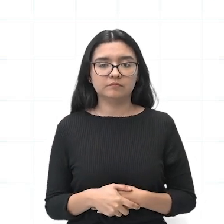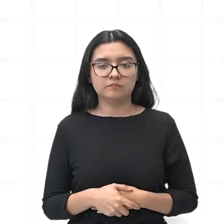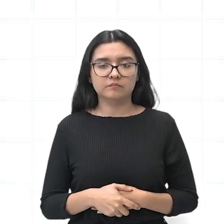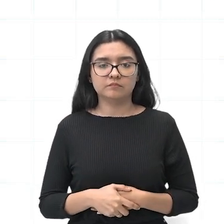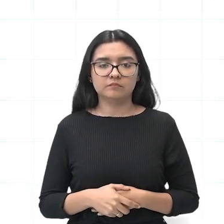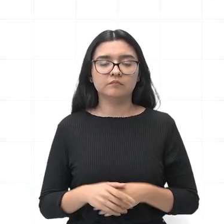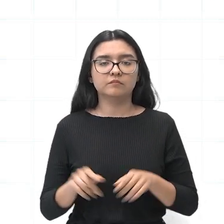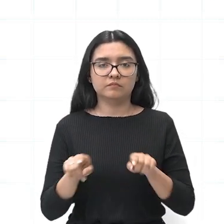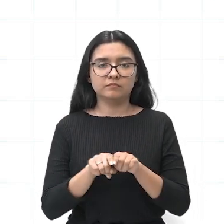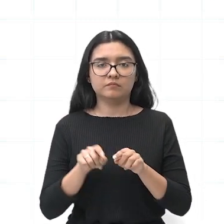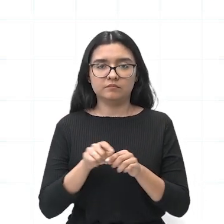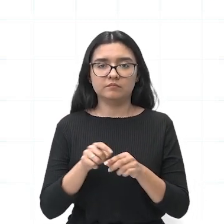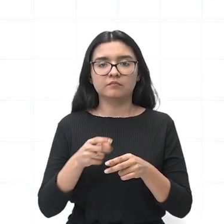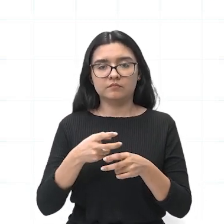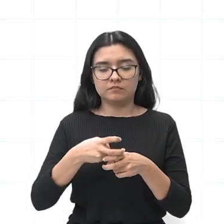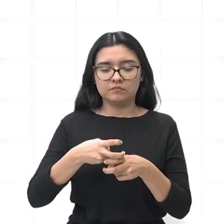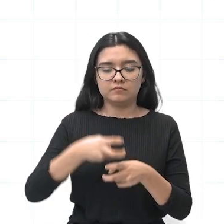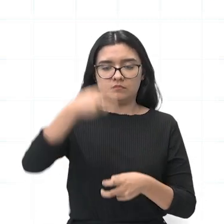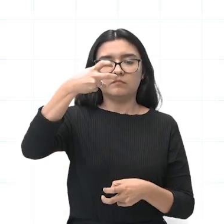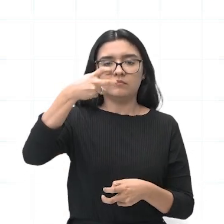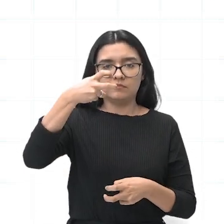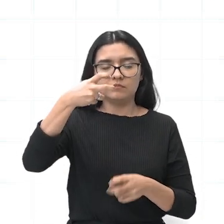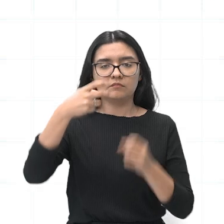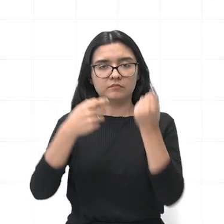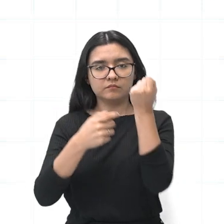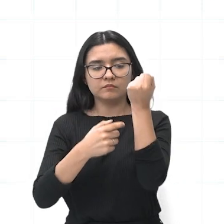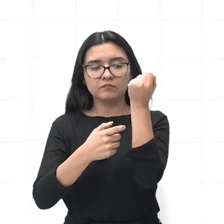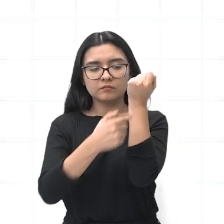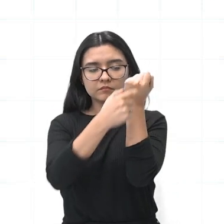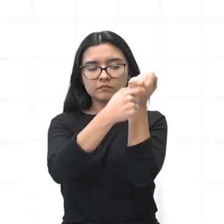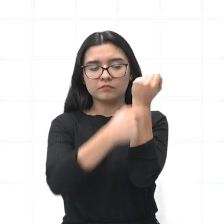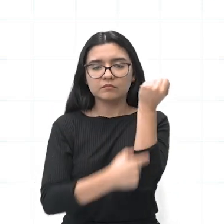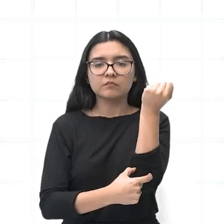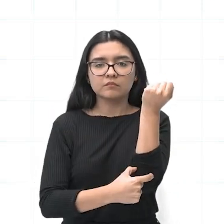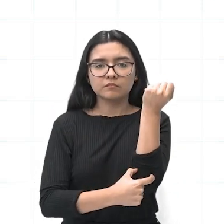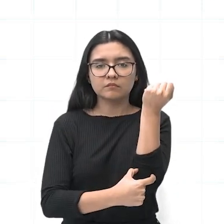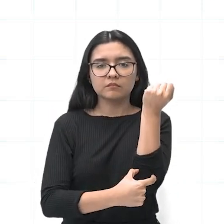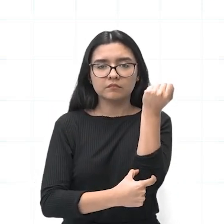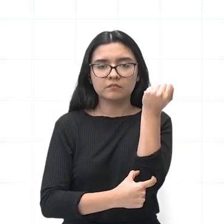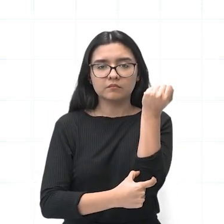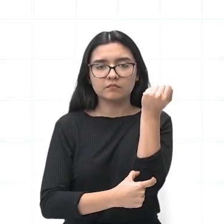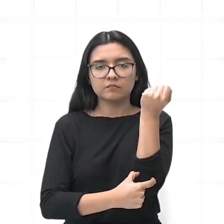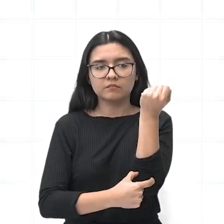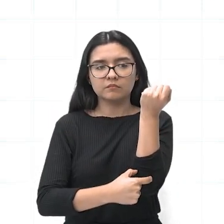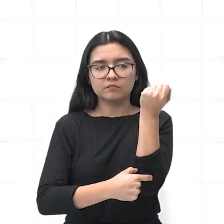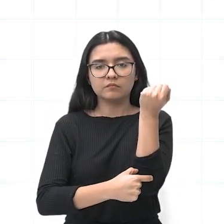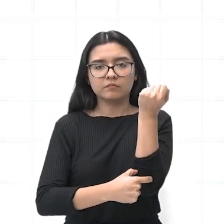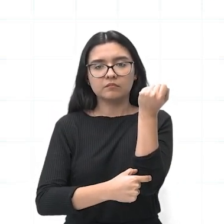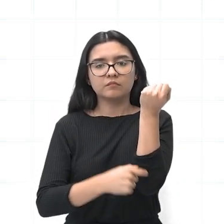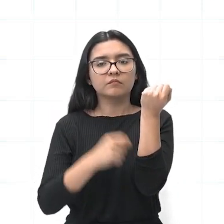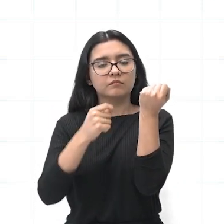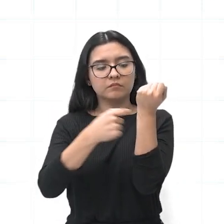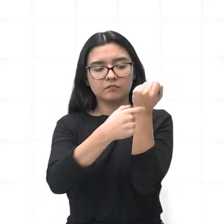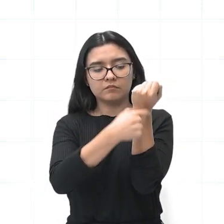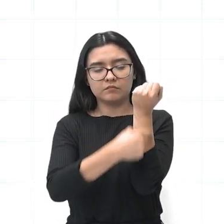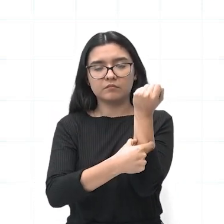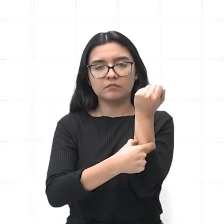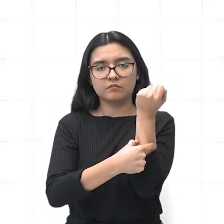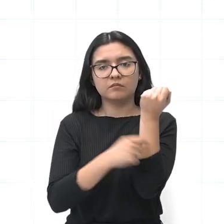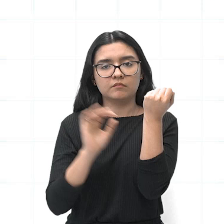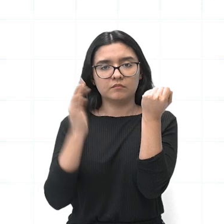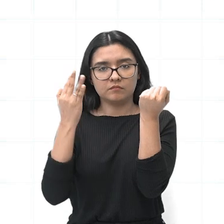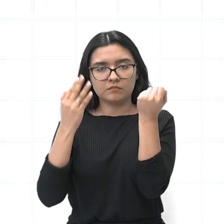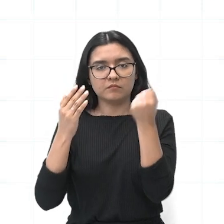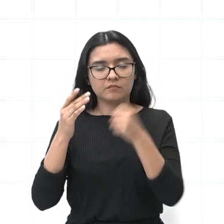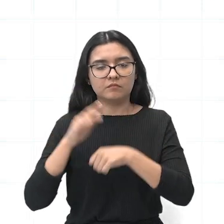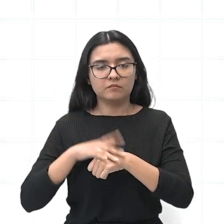das divisões da coluna, né? Na altura ali da coluna torácica é onde vai acontecer a hipercifose. Outro